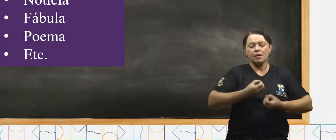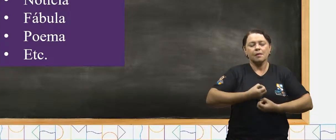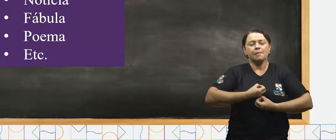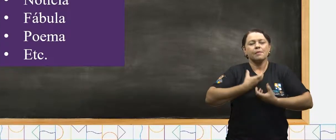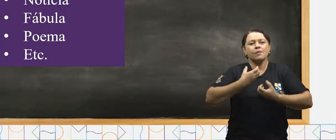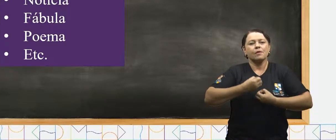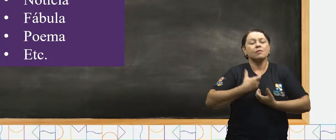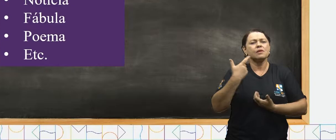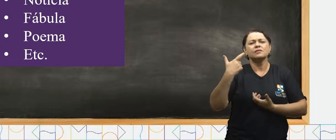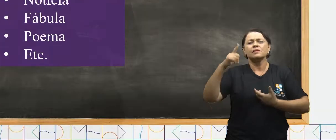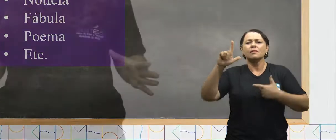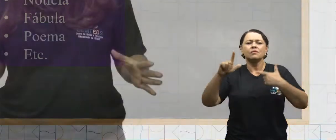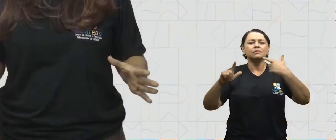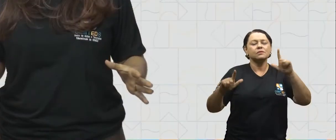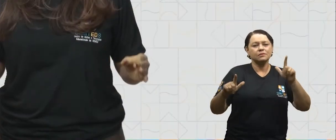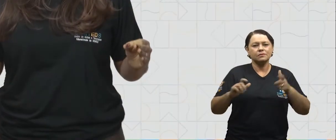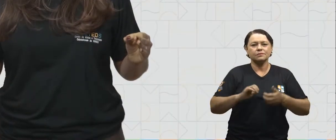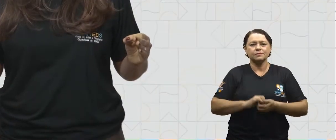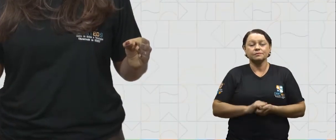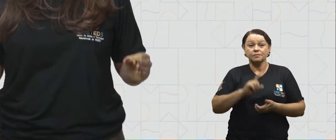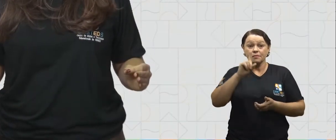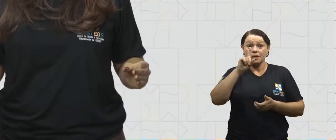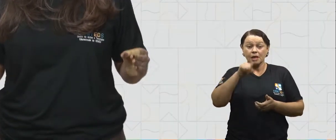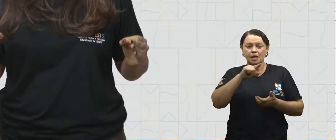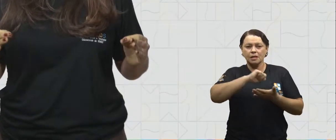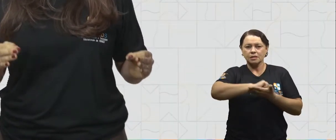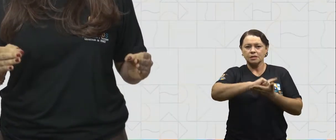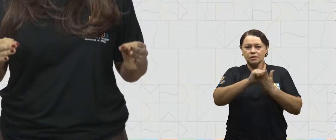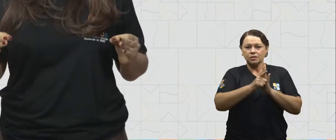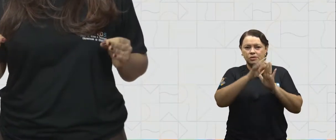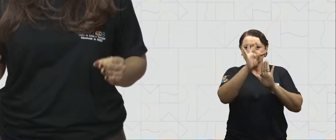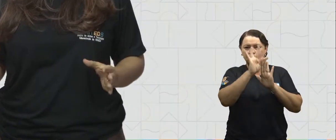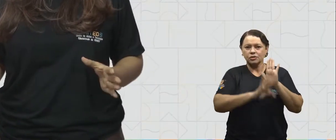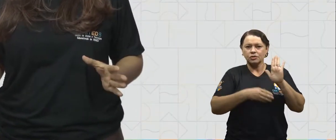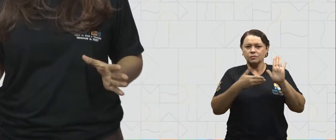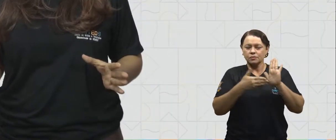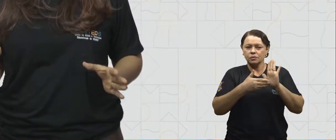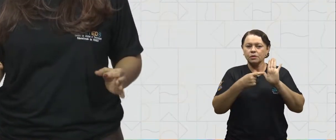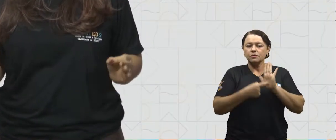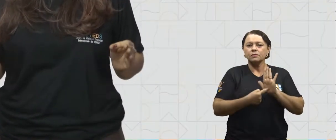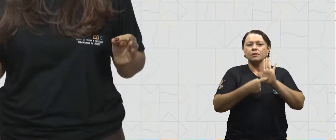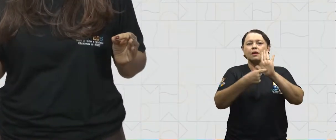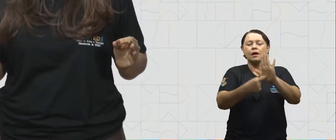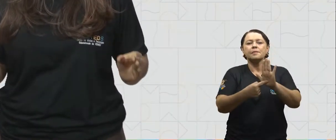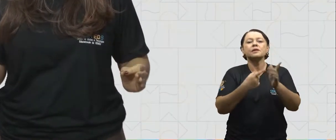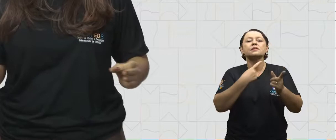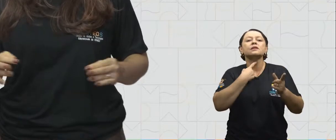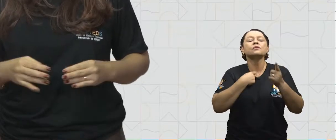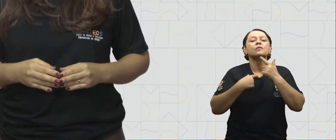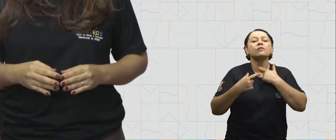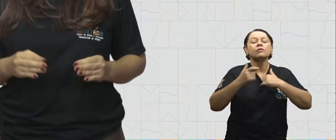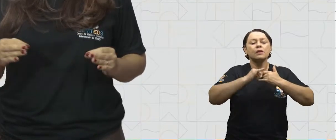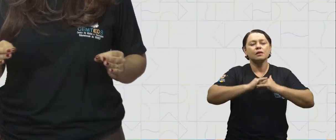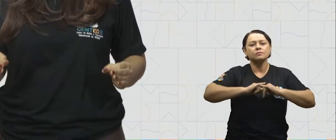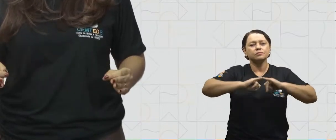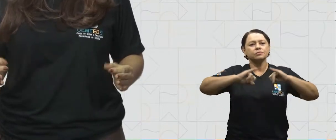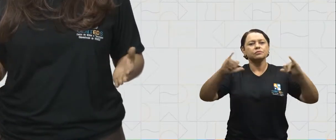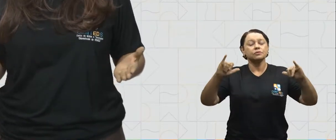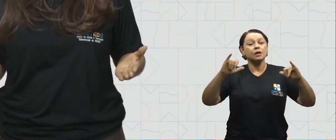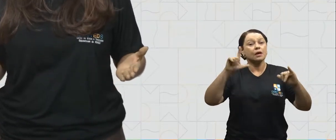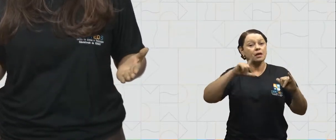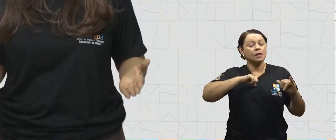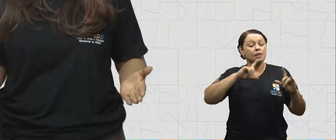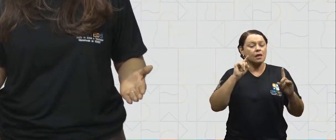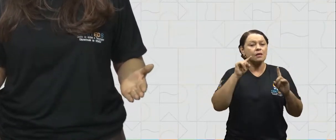e etc. Esses gêneros apresentam uma intenção comunicativa bem definida, ou